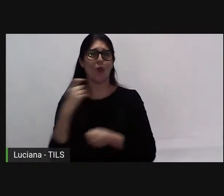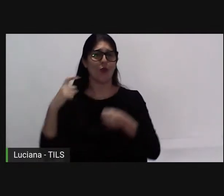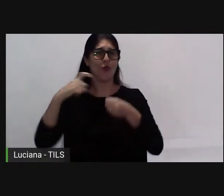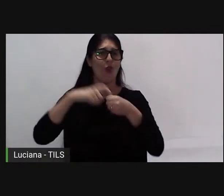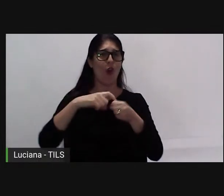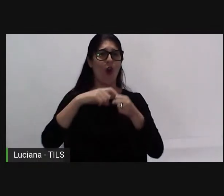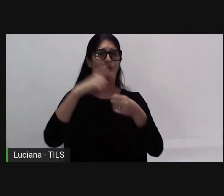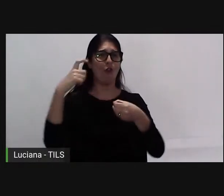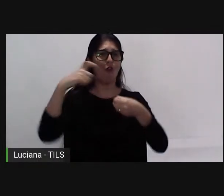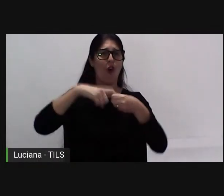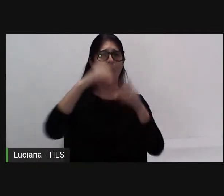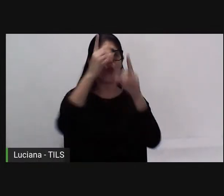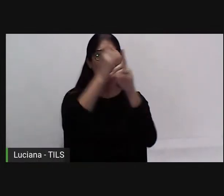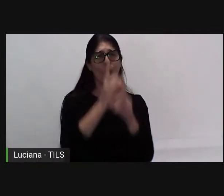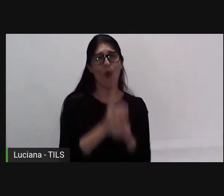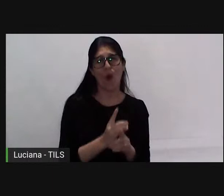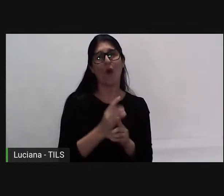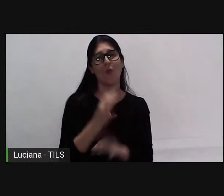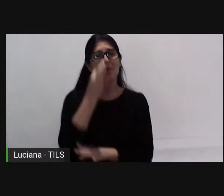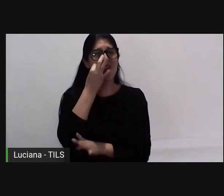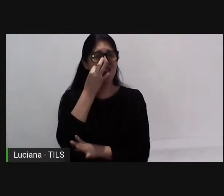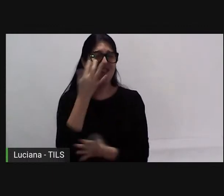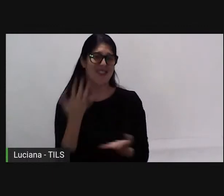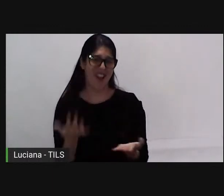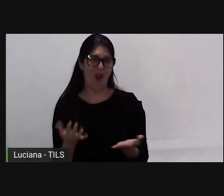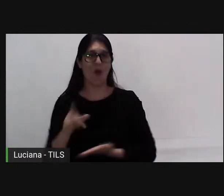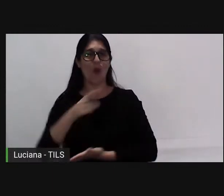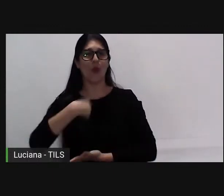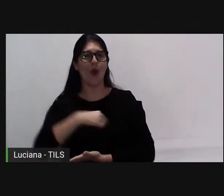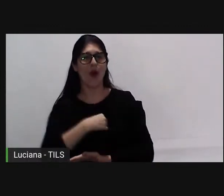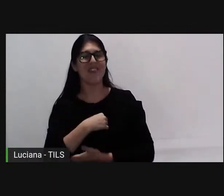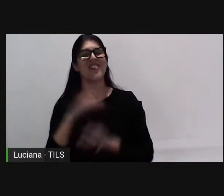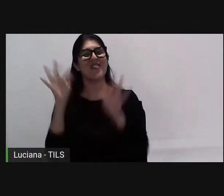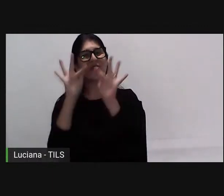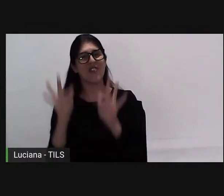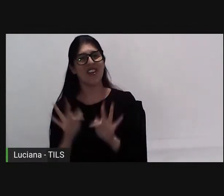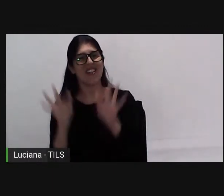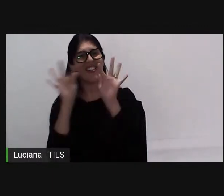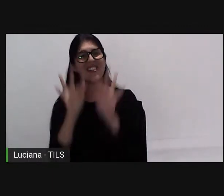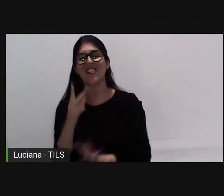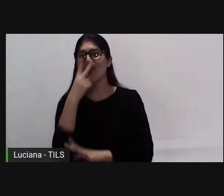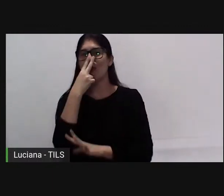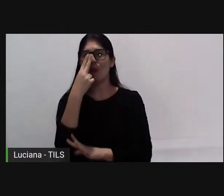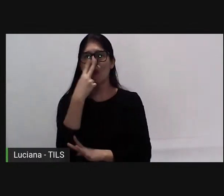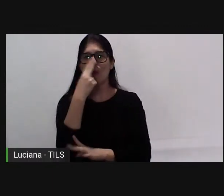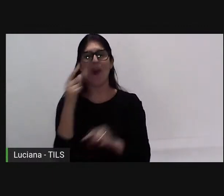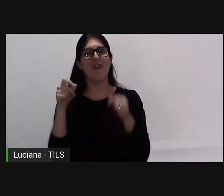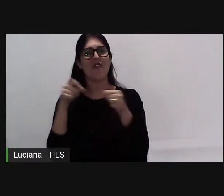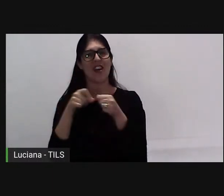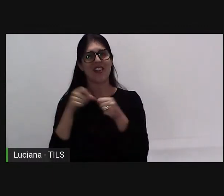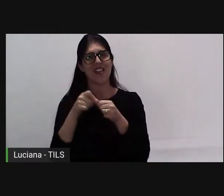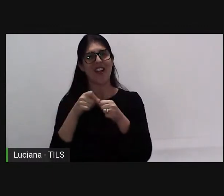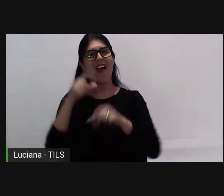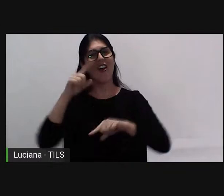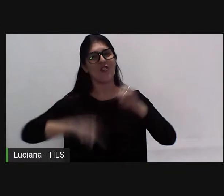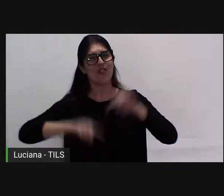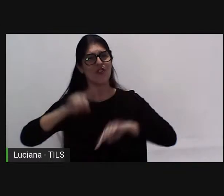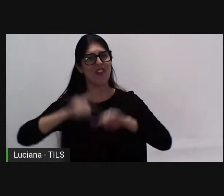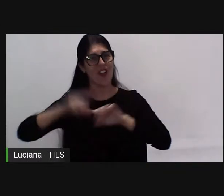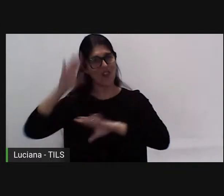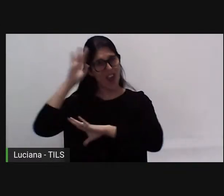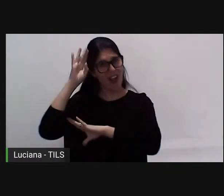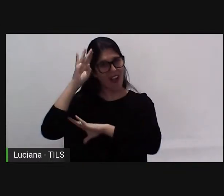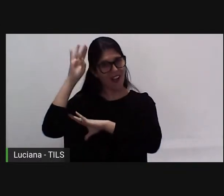perto fisicamente, a gente fica extremamente feliz de poder retornar com as atividades acadêmicas, ainda que de